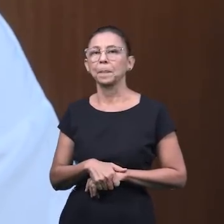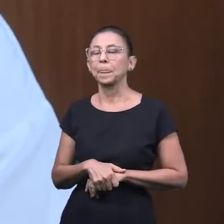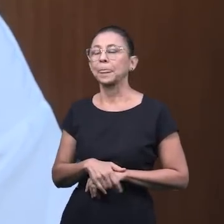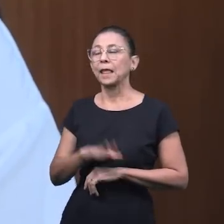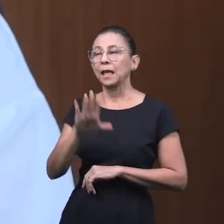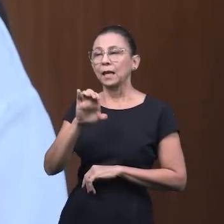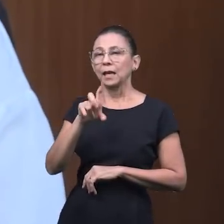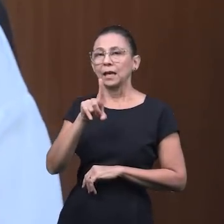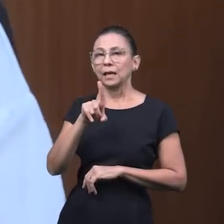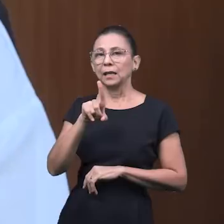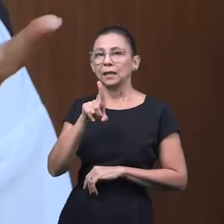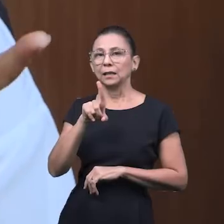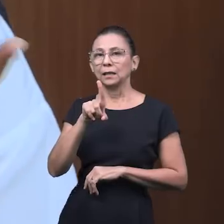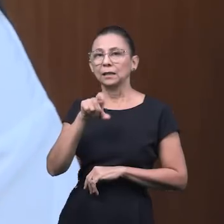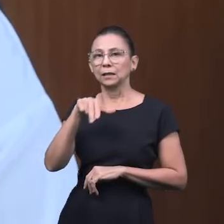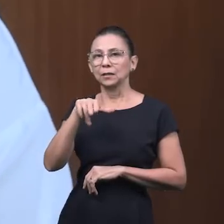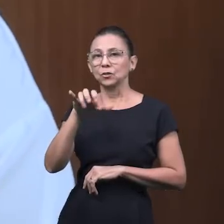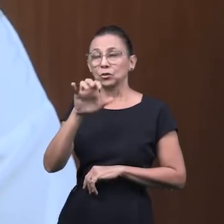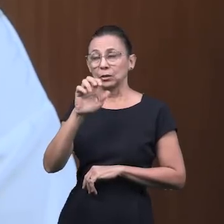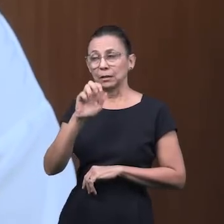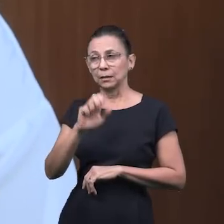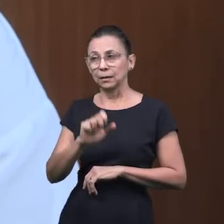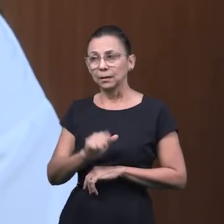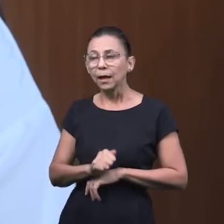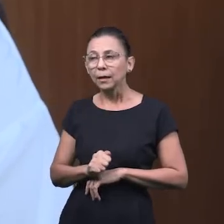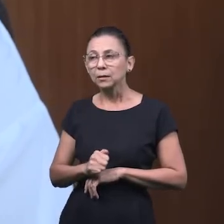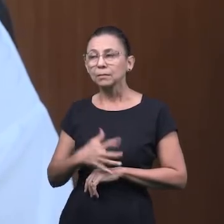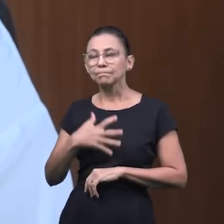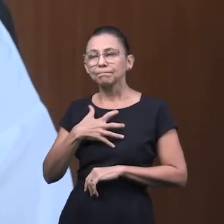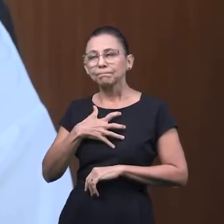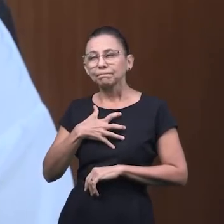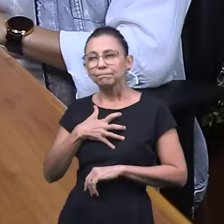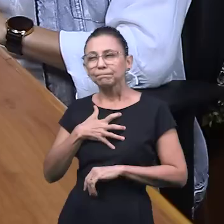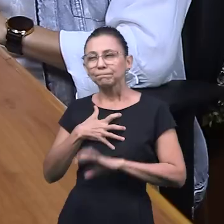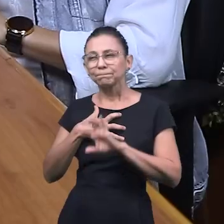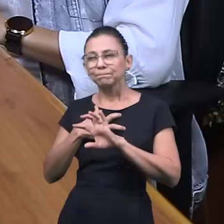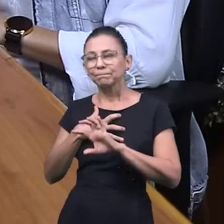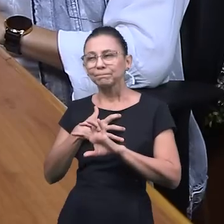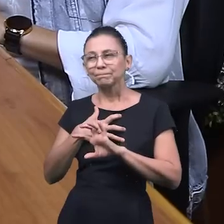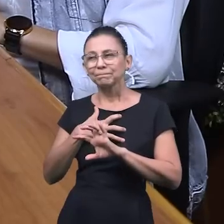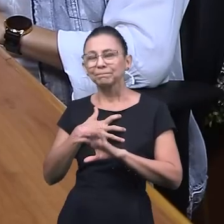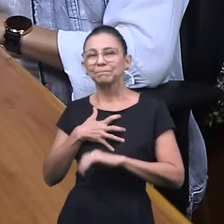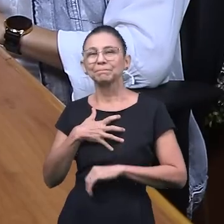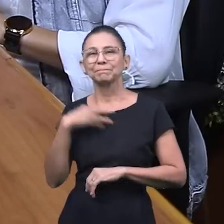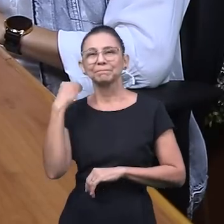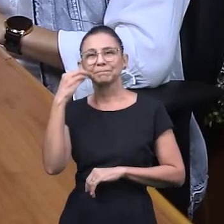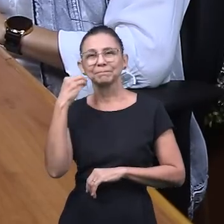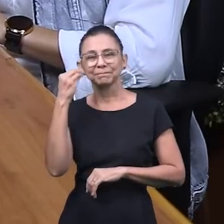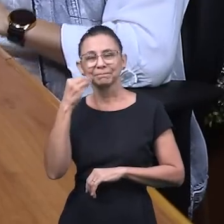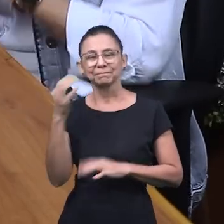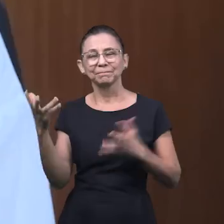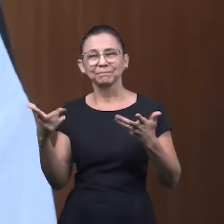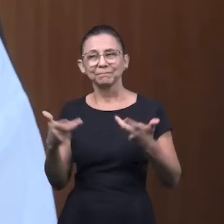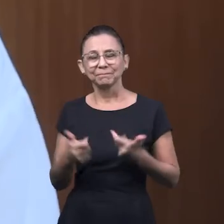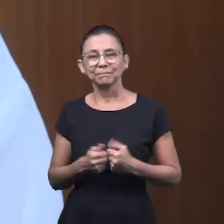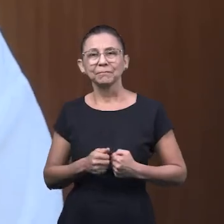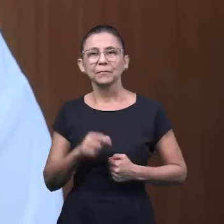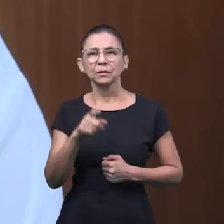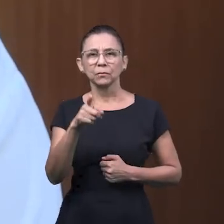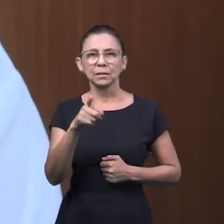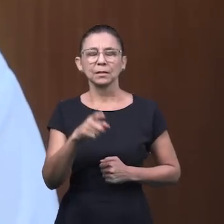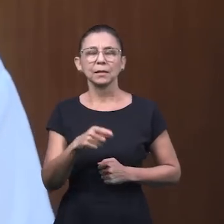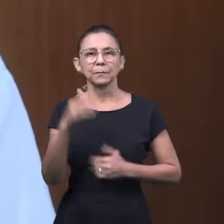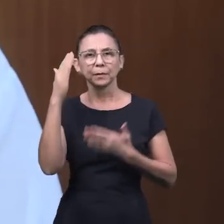experiência. Um abraço, tanto meu quanto da equipe aqui no Movidos pela Fé. Obrigada, Daça. Obrigada a você. E a vocês